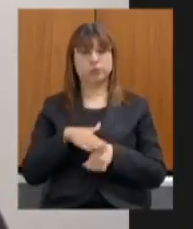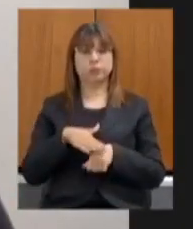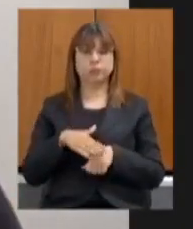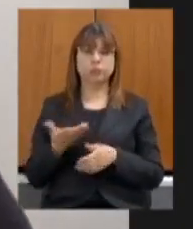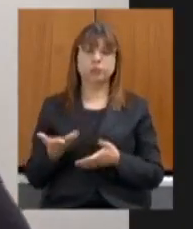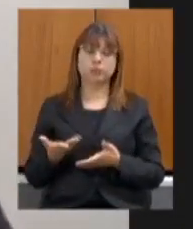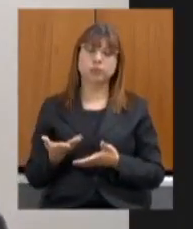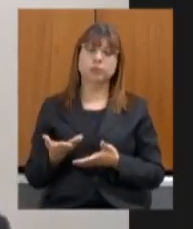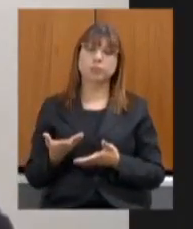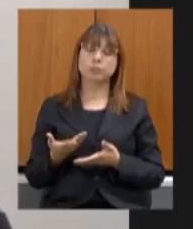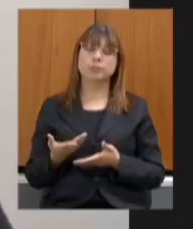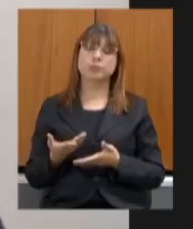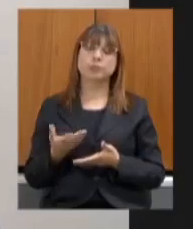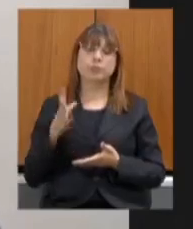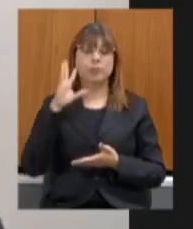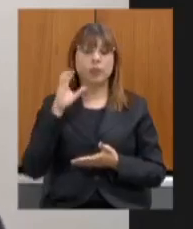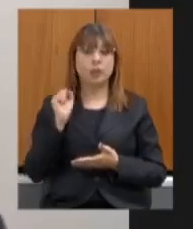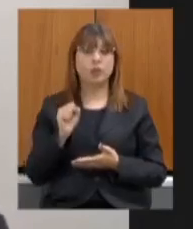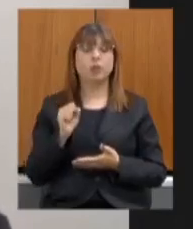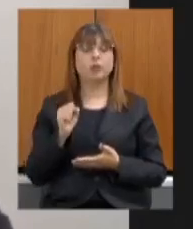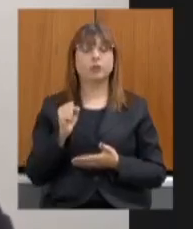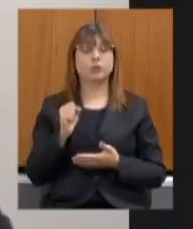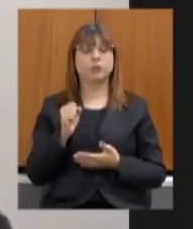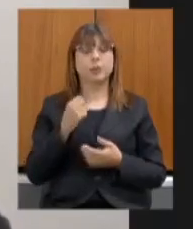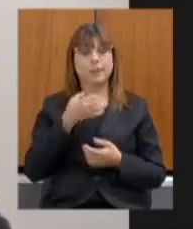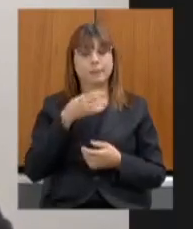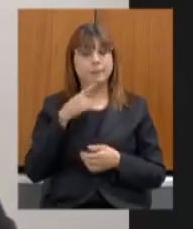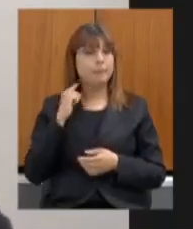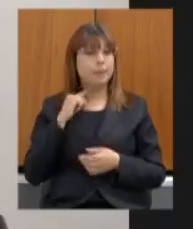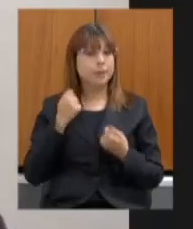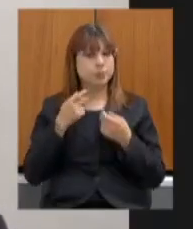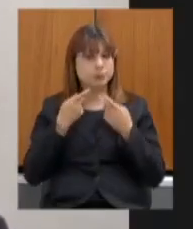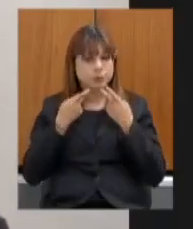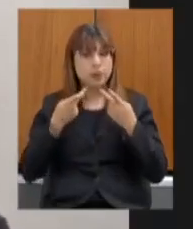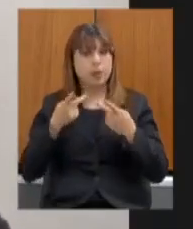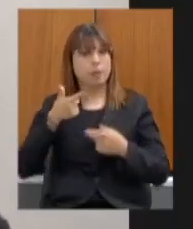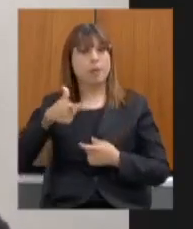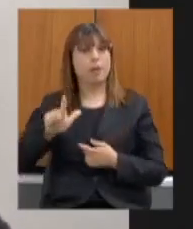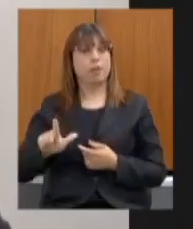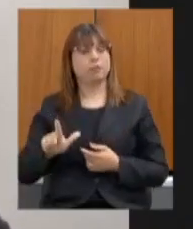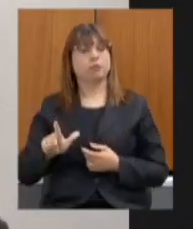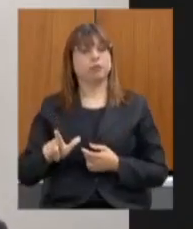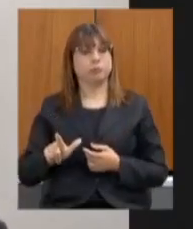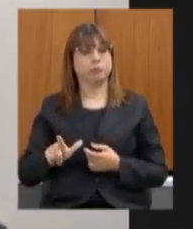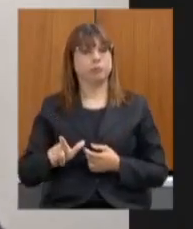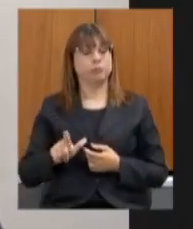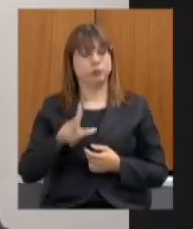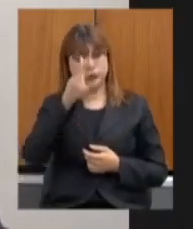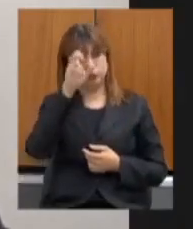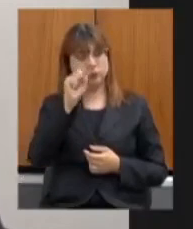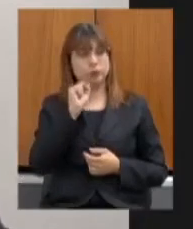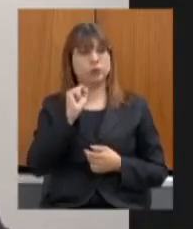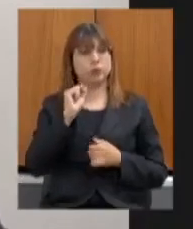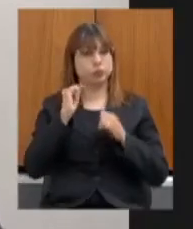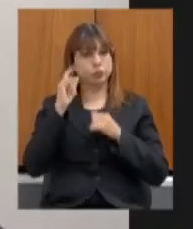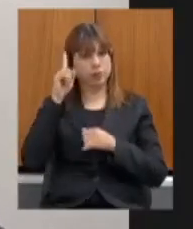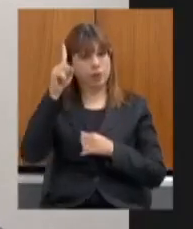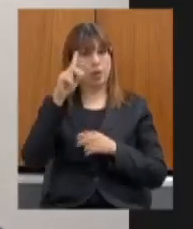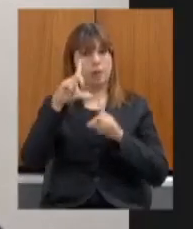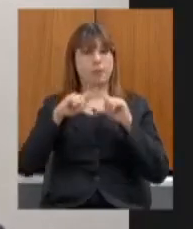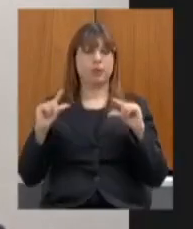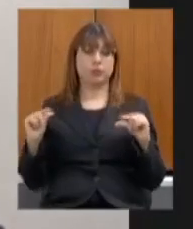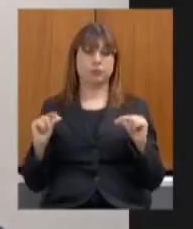acho que a voz de Minas precisa ser mais forte, precisa ecoar com mais vigor lá em Brasília.